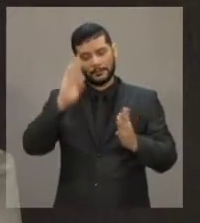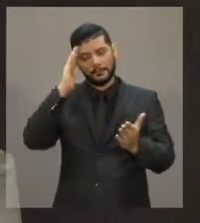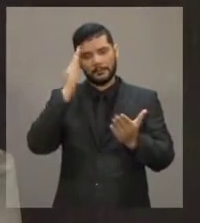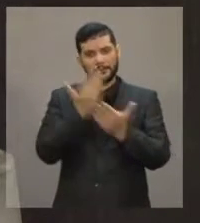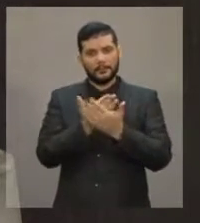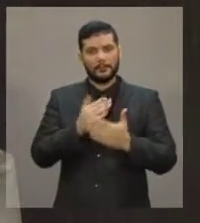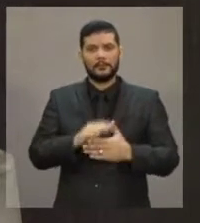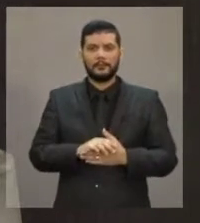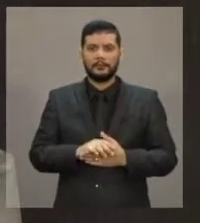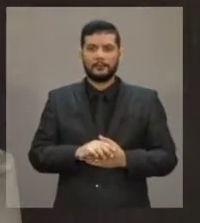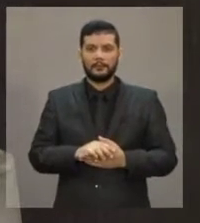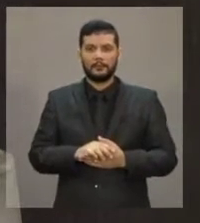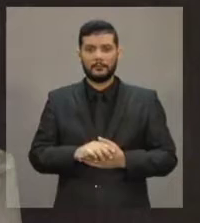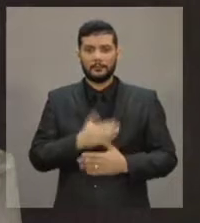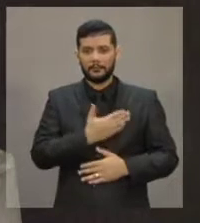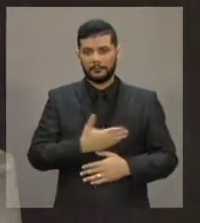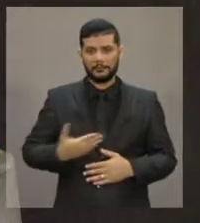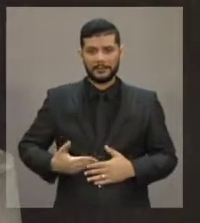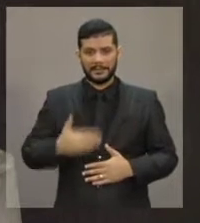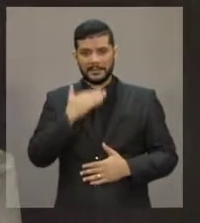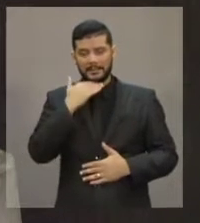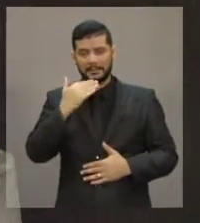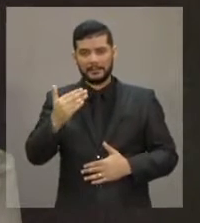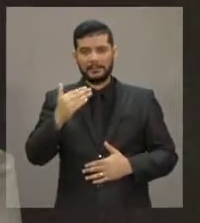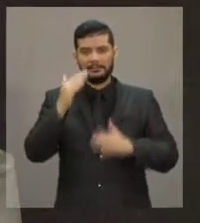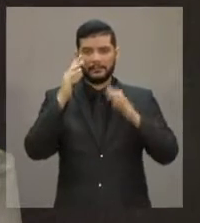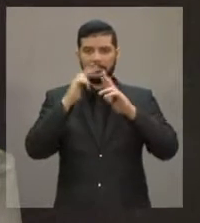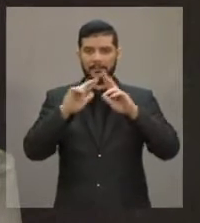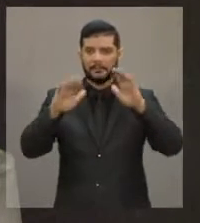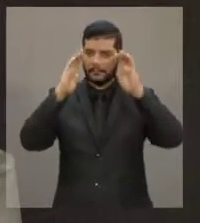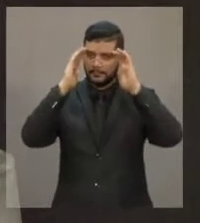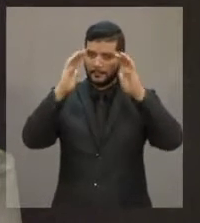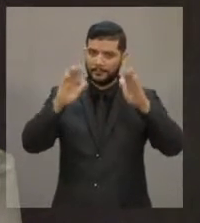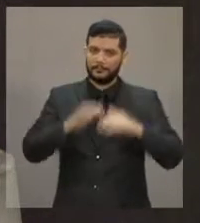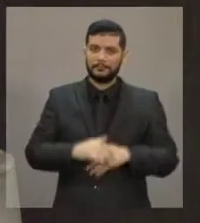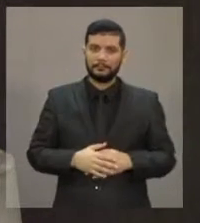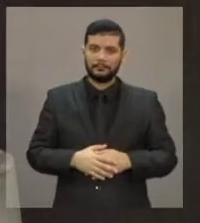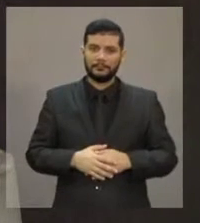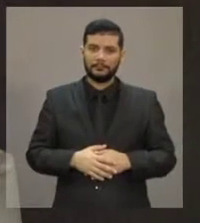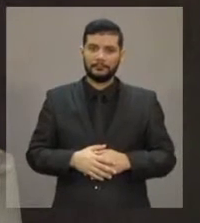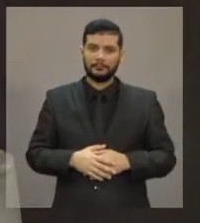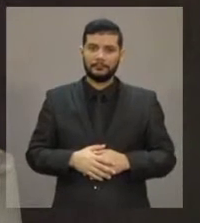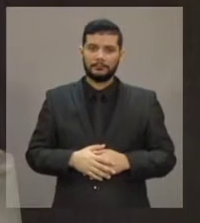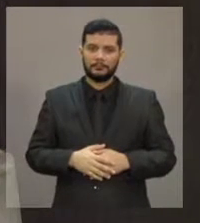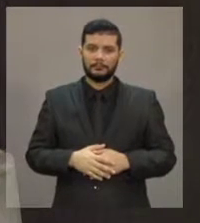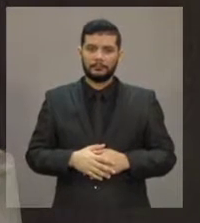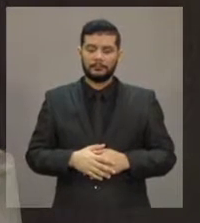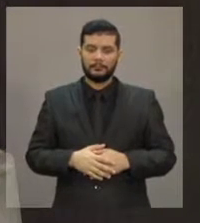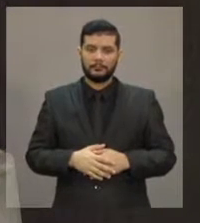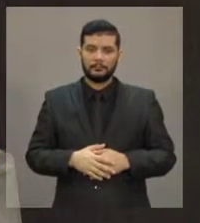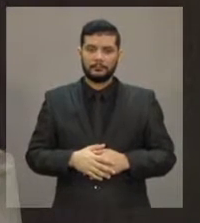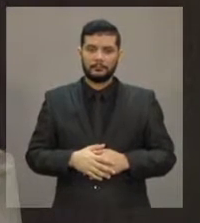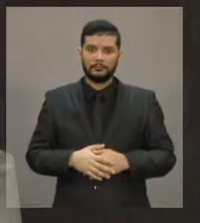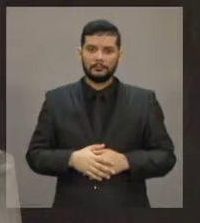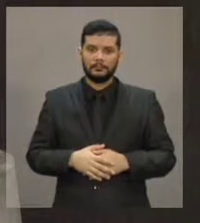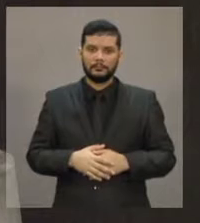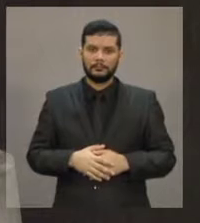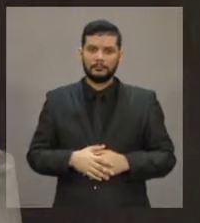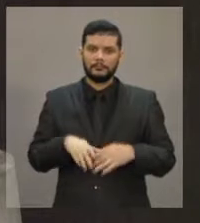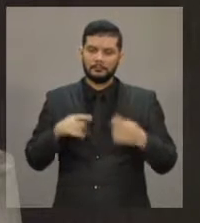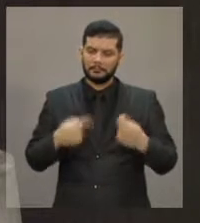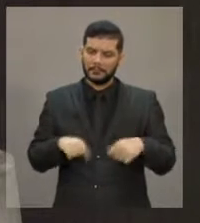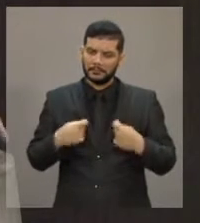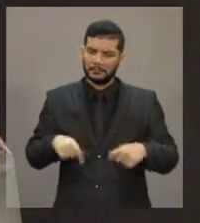da laicidade do Estado, e que, sobretudo, o Estado ele tem que proteger e